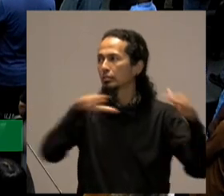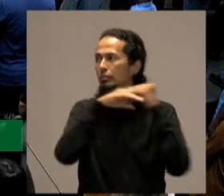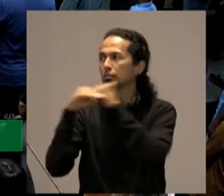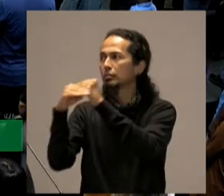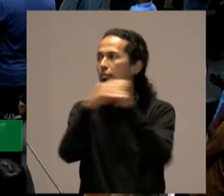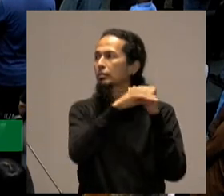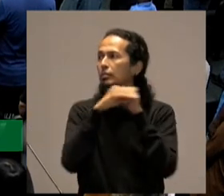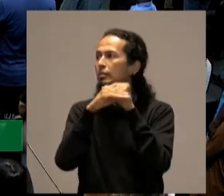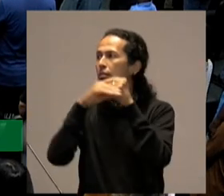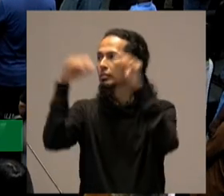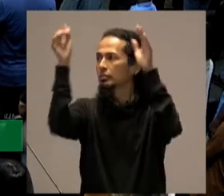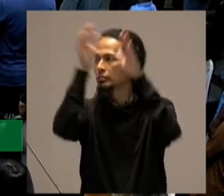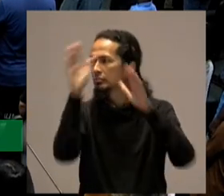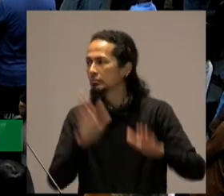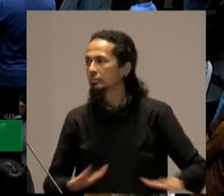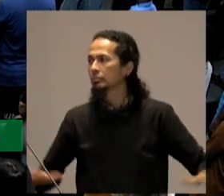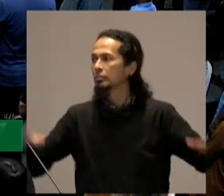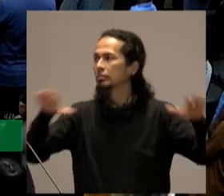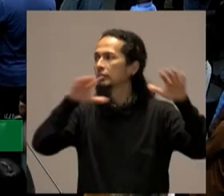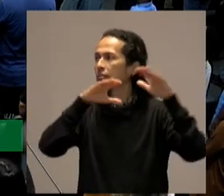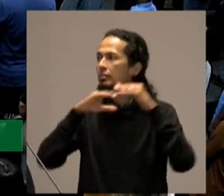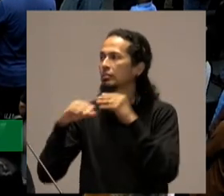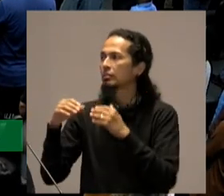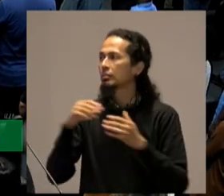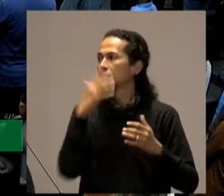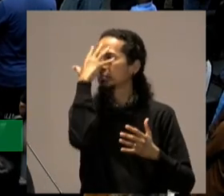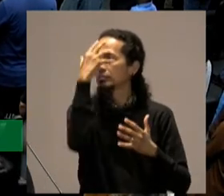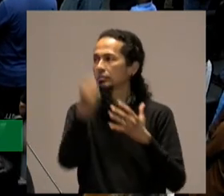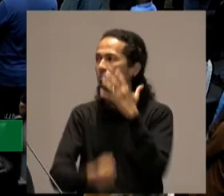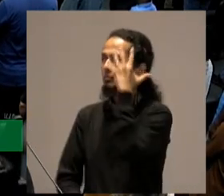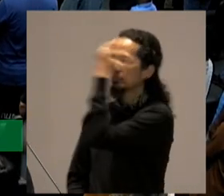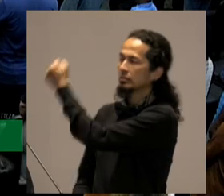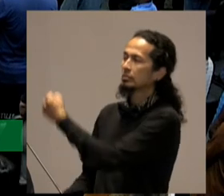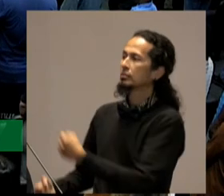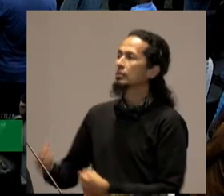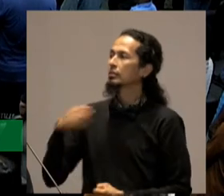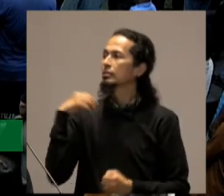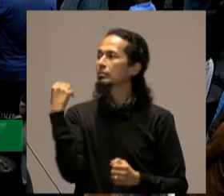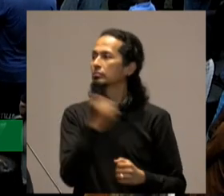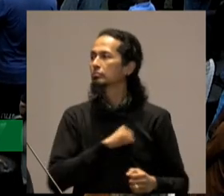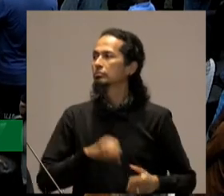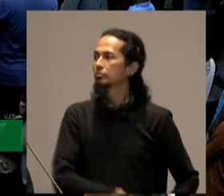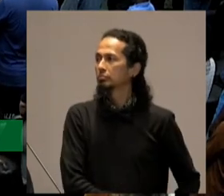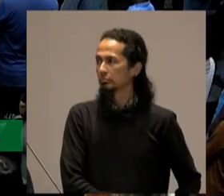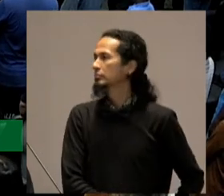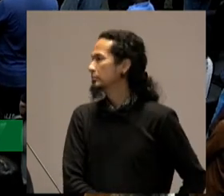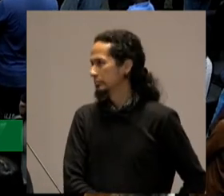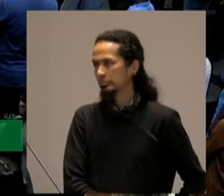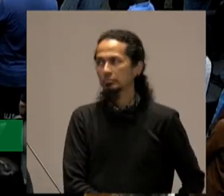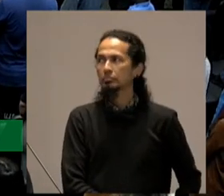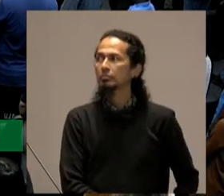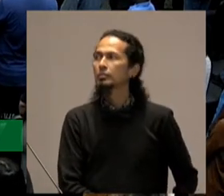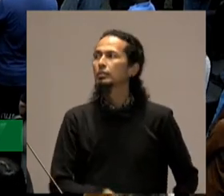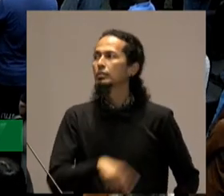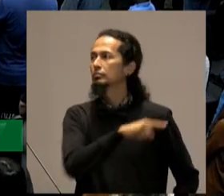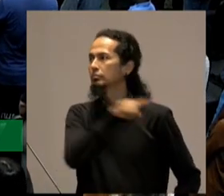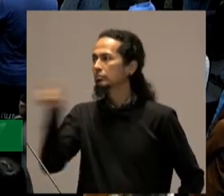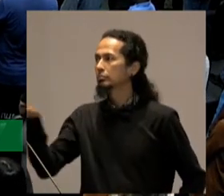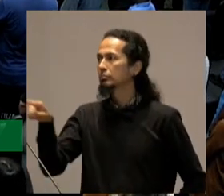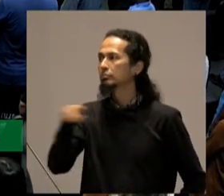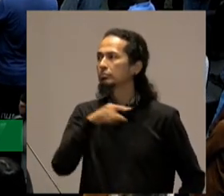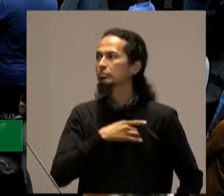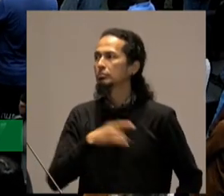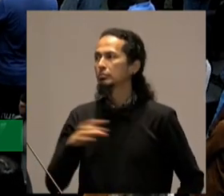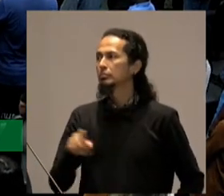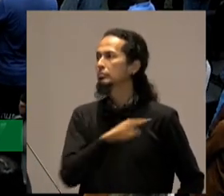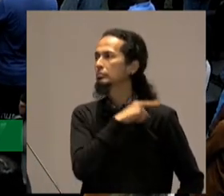Em teu seio, ó liberdade, desafia o nosso peito à própria